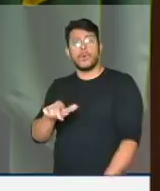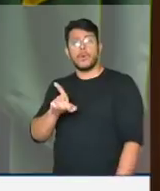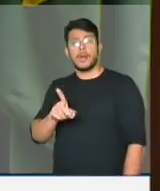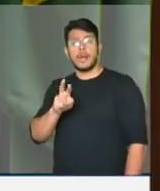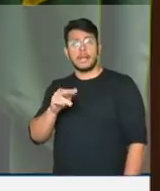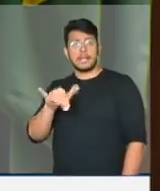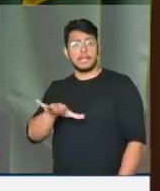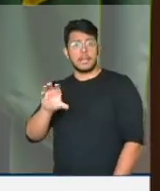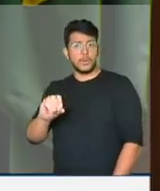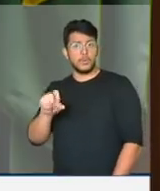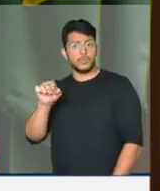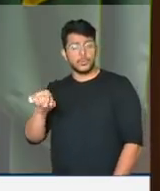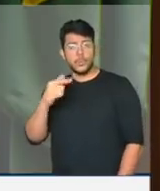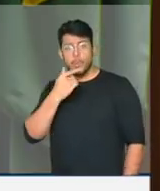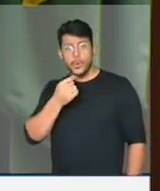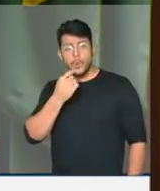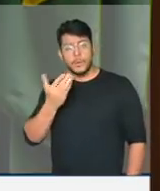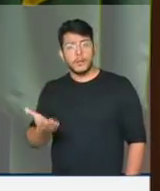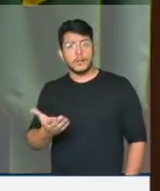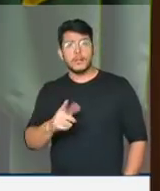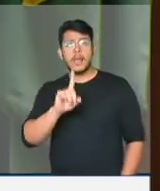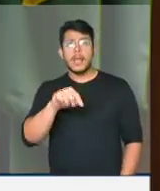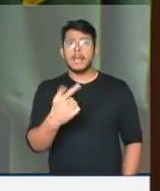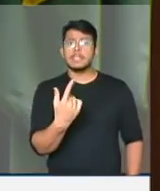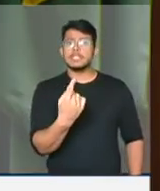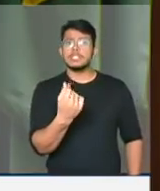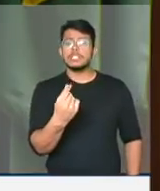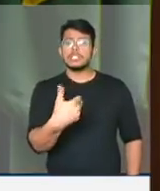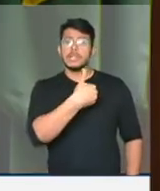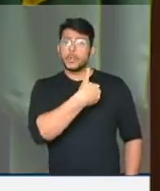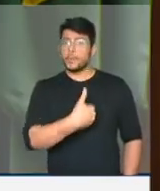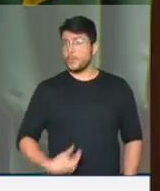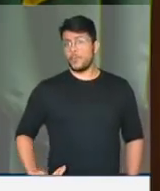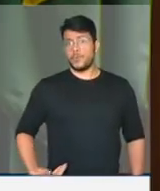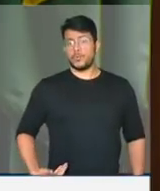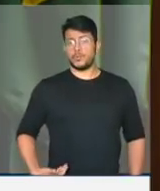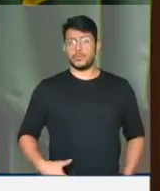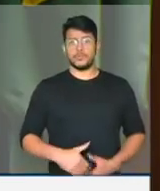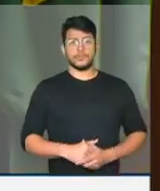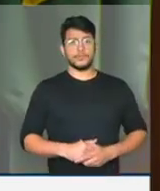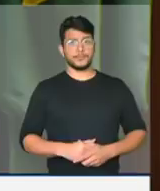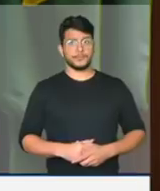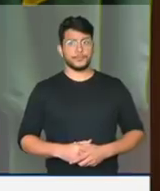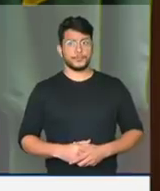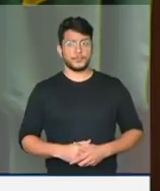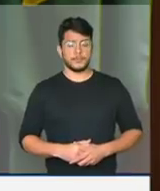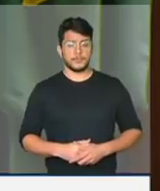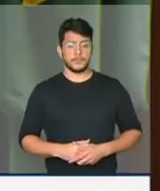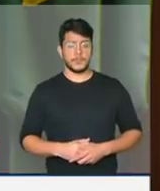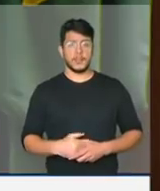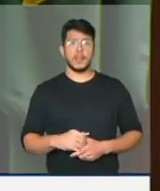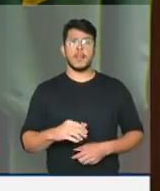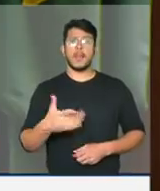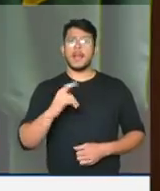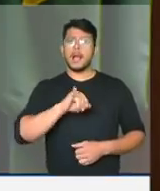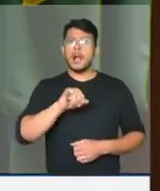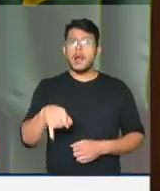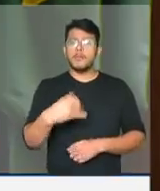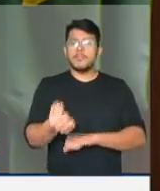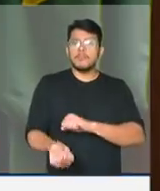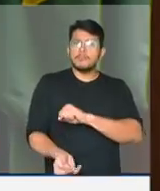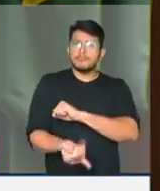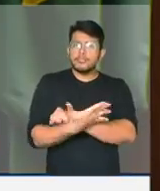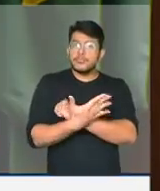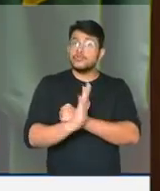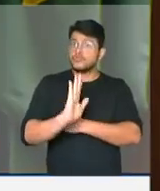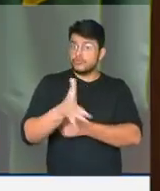Isso é dinheiro público desviado de funcionário que ia para enriquecimento ilícito, isso está